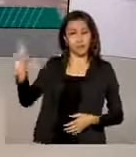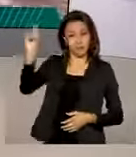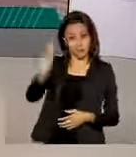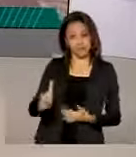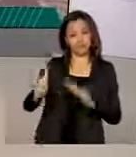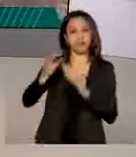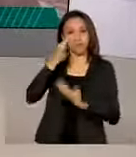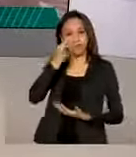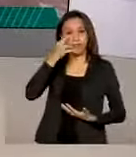do presidente Jair bolsonaro